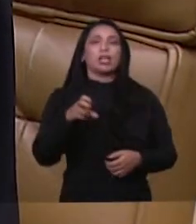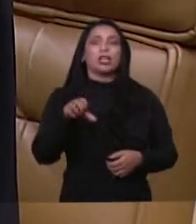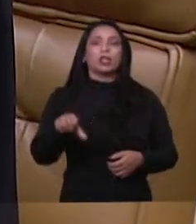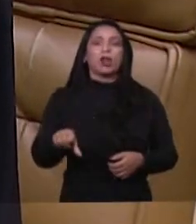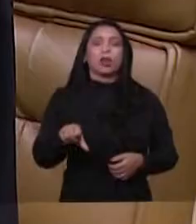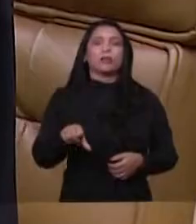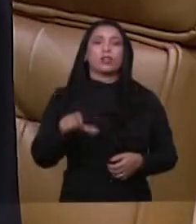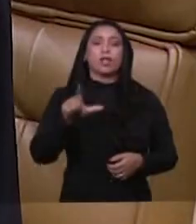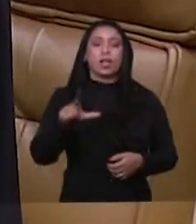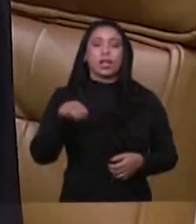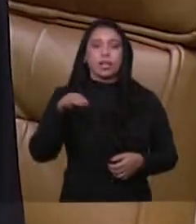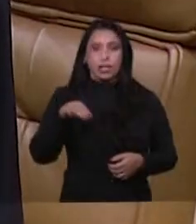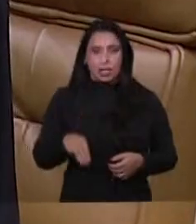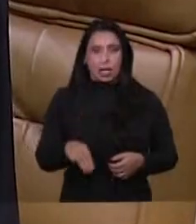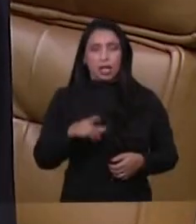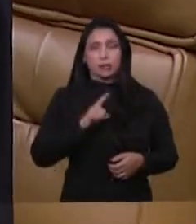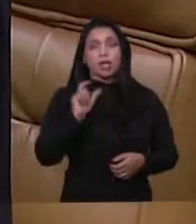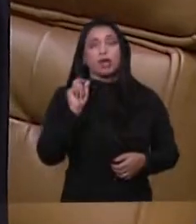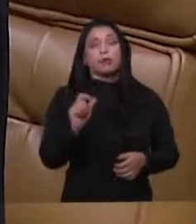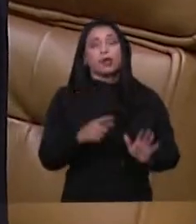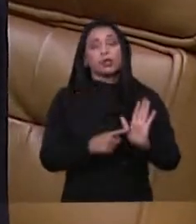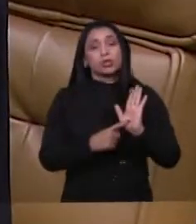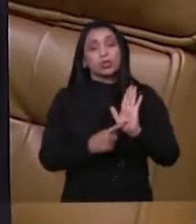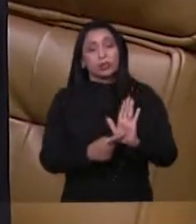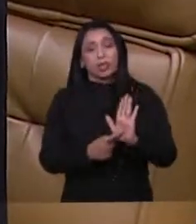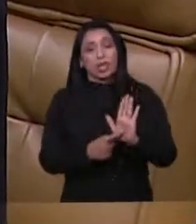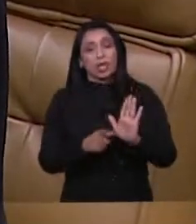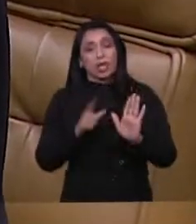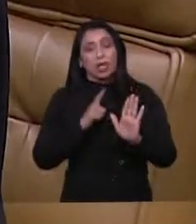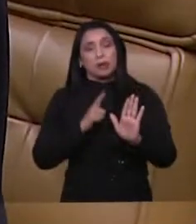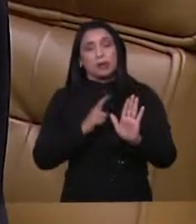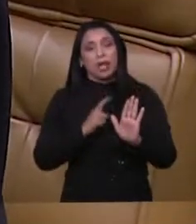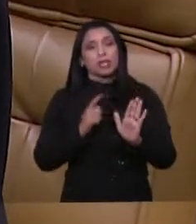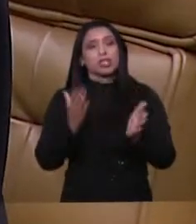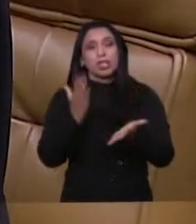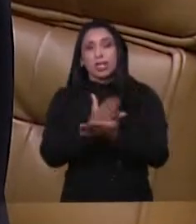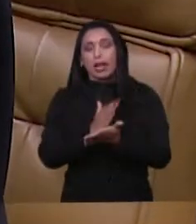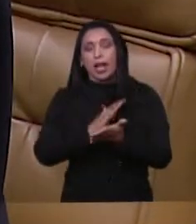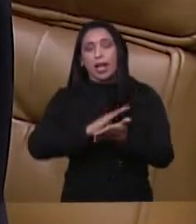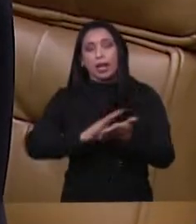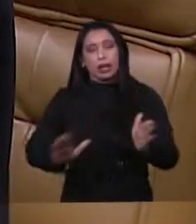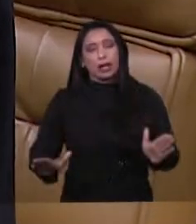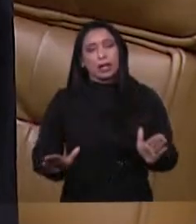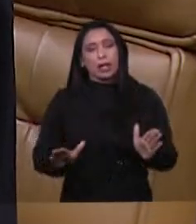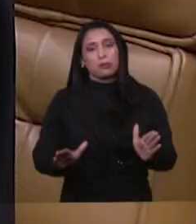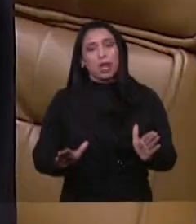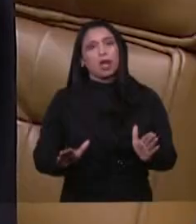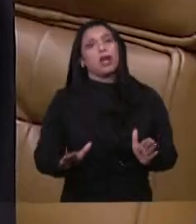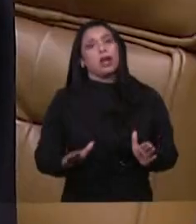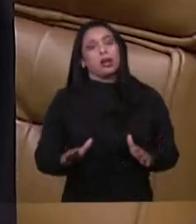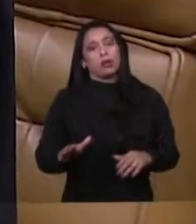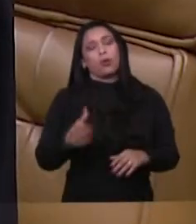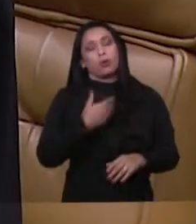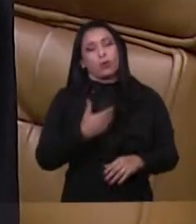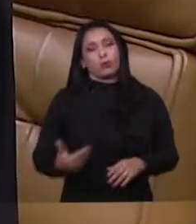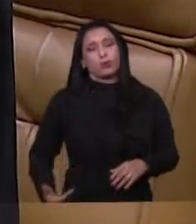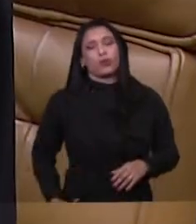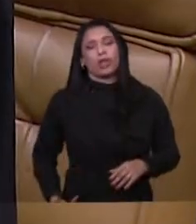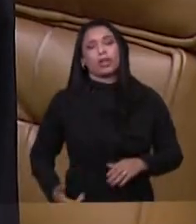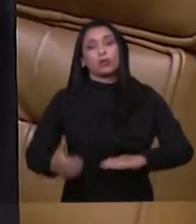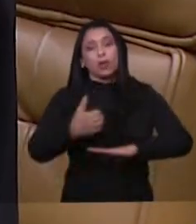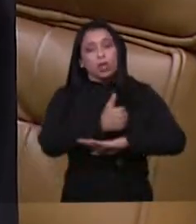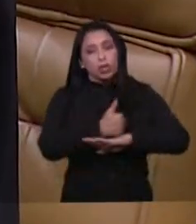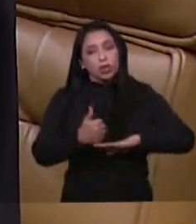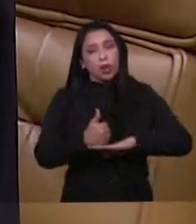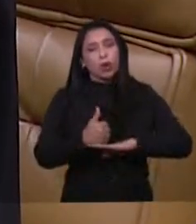359-M buscam punir a tentativa de abolição do Estado Democrático de Direito e de decretar golpe de Estado, embora eu tenha recebido